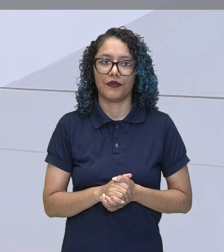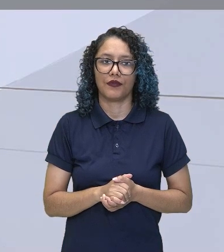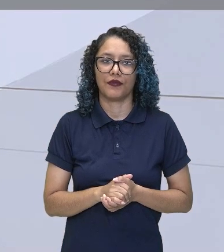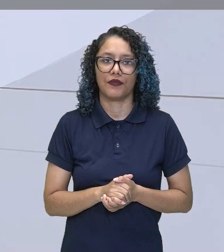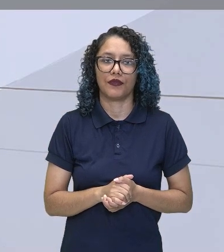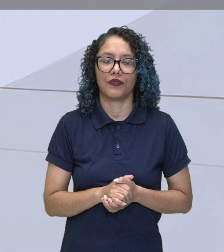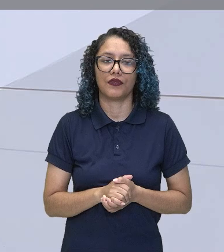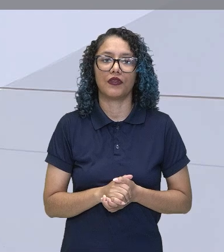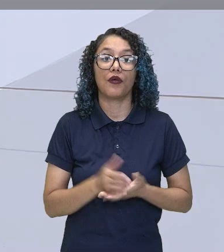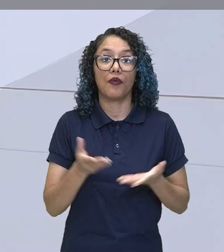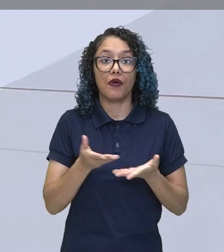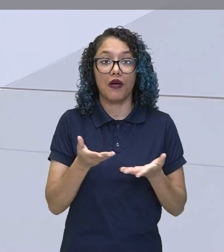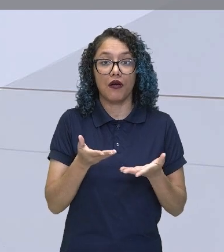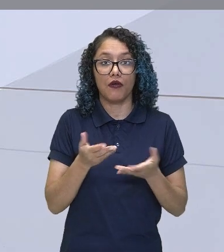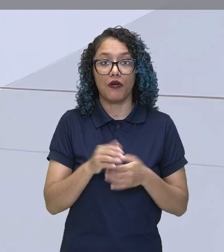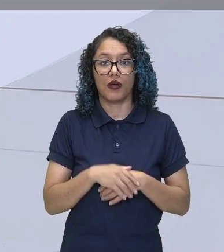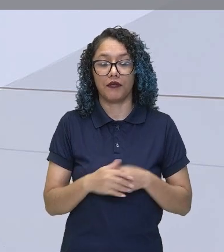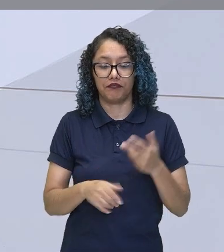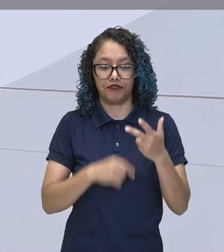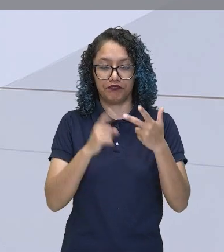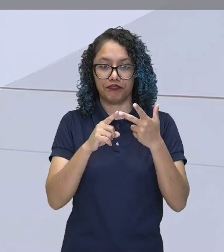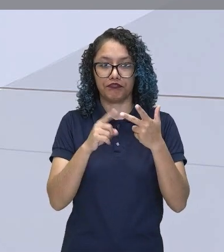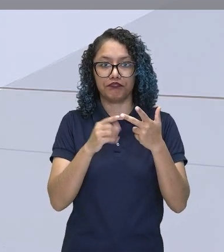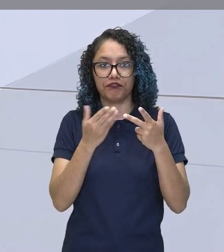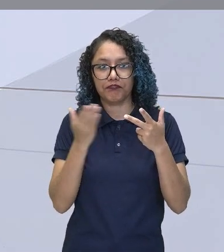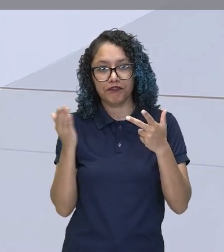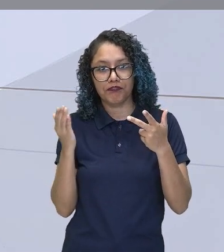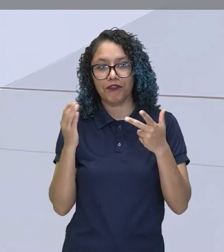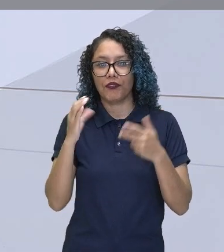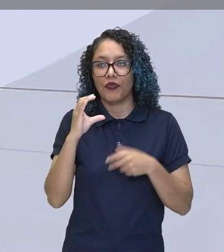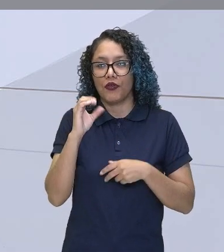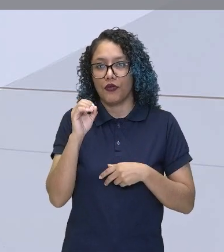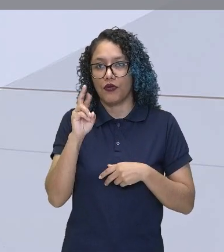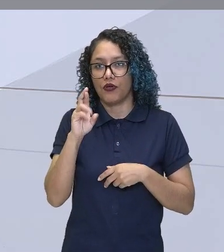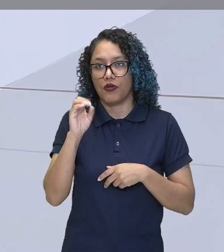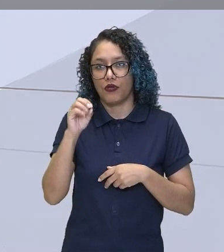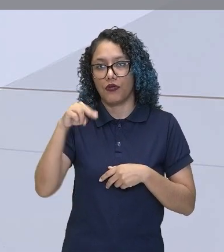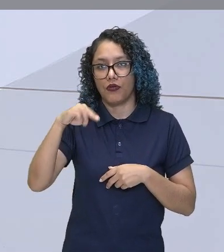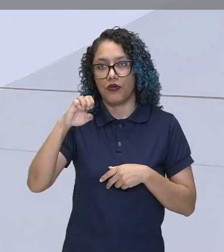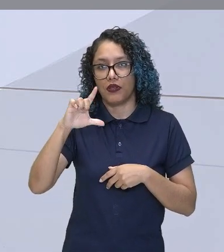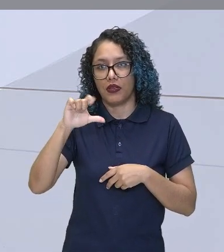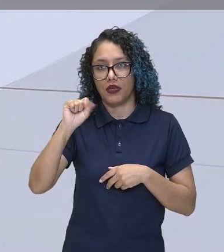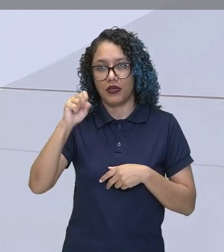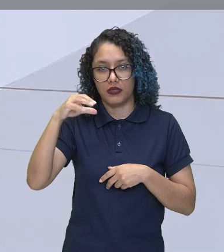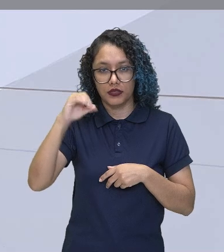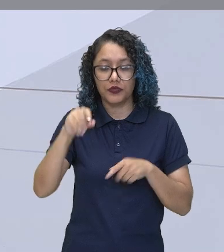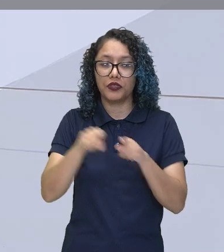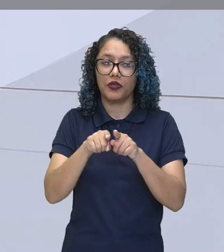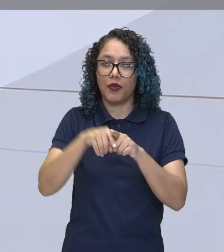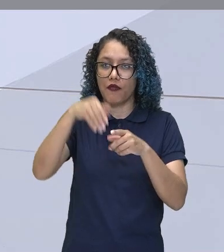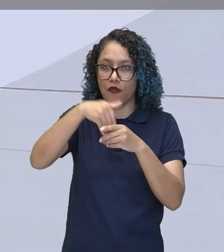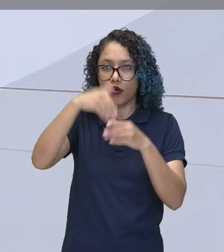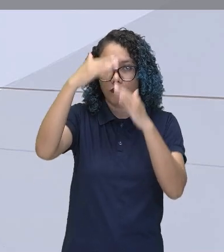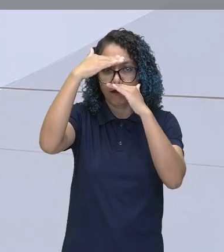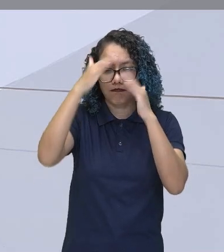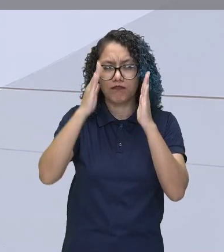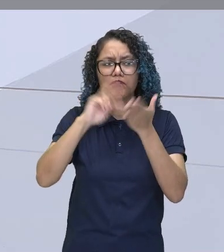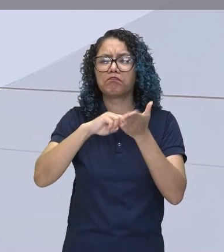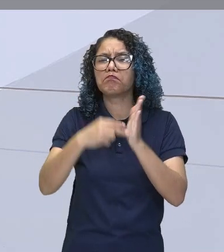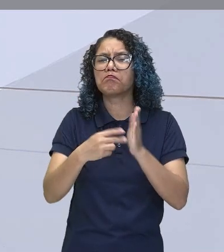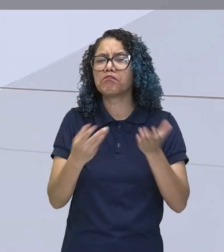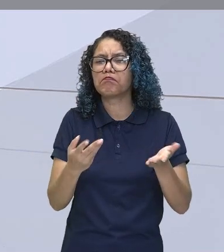Então, aí nós temos agora o terceiro ponto, que é o coronelismo e o voto de cabresto. Né? O que é